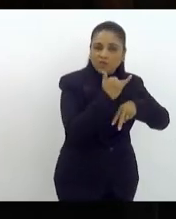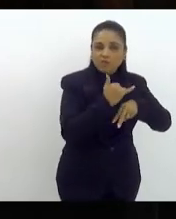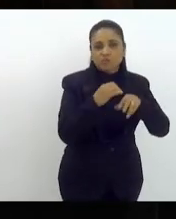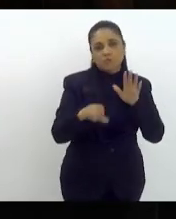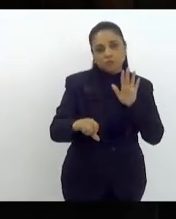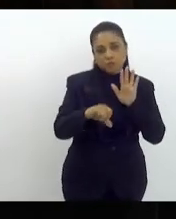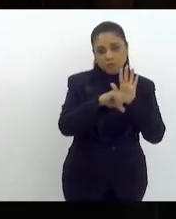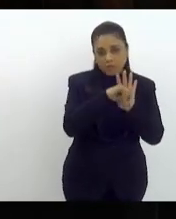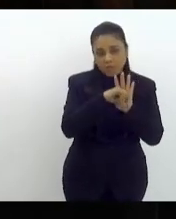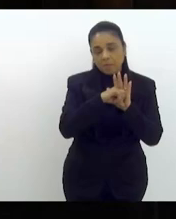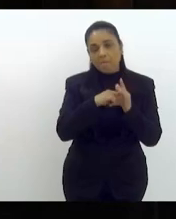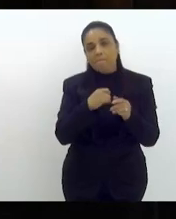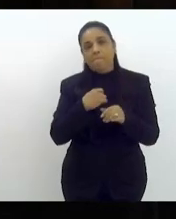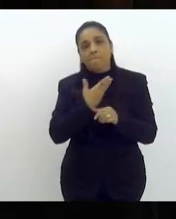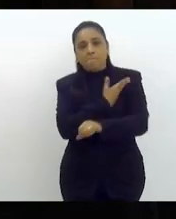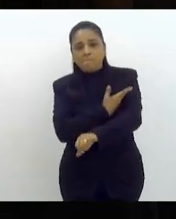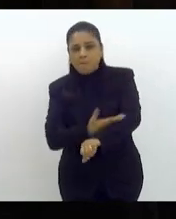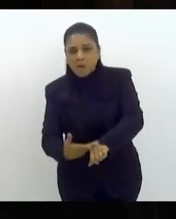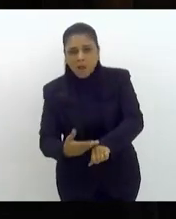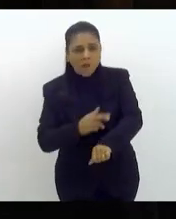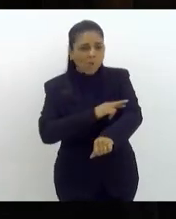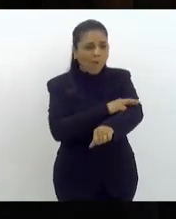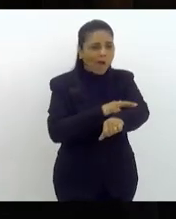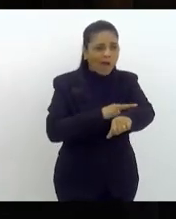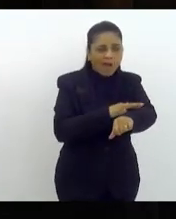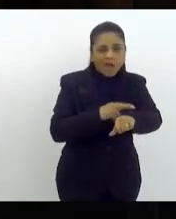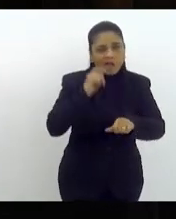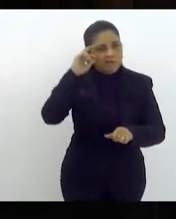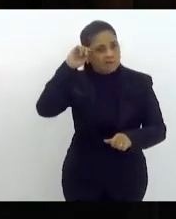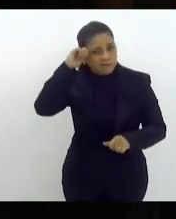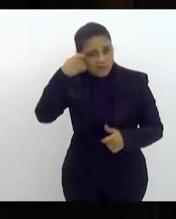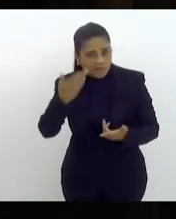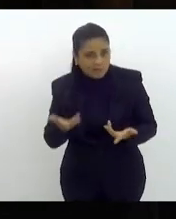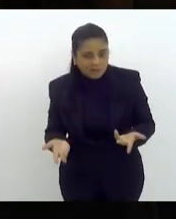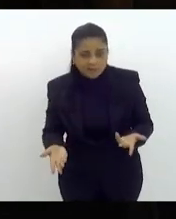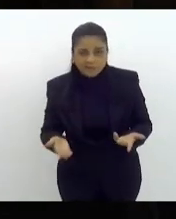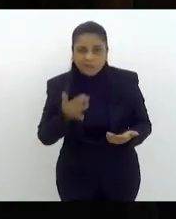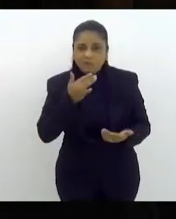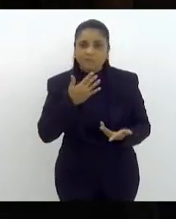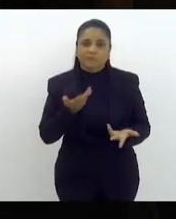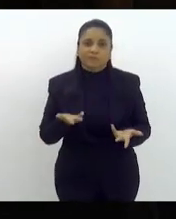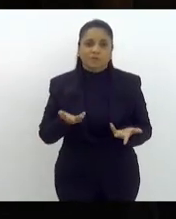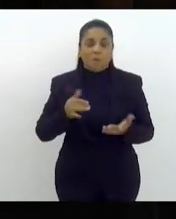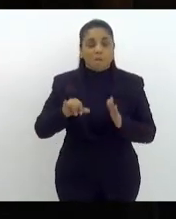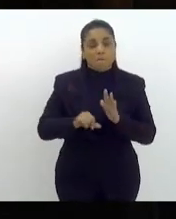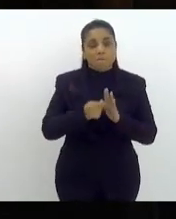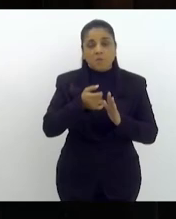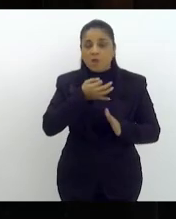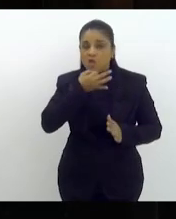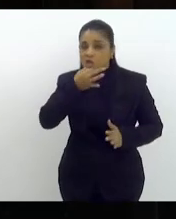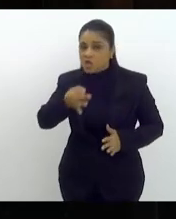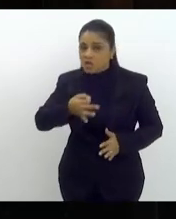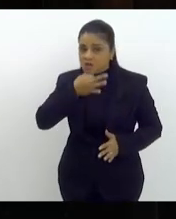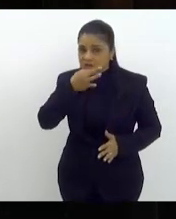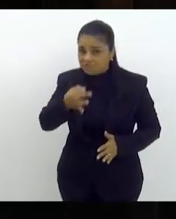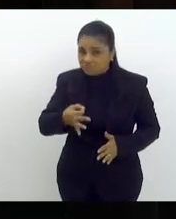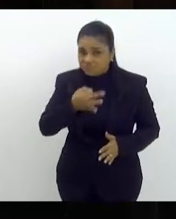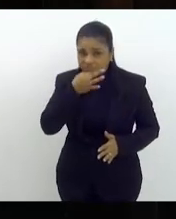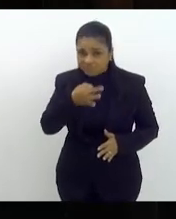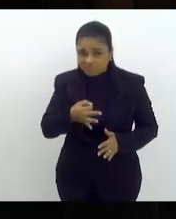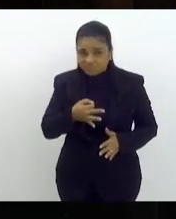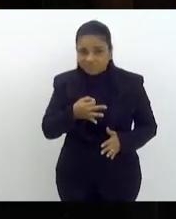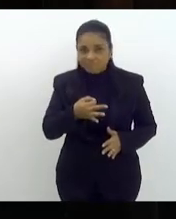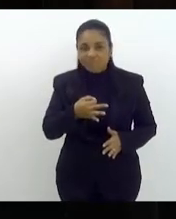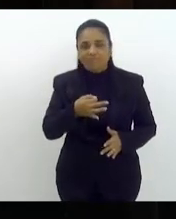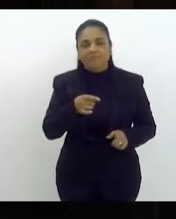e pessoas de todos os as cores portanto eu em primeiro lugar faço essa crítica só em relação